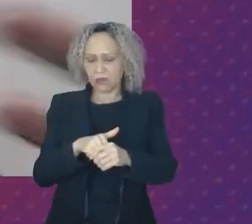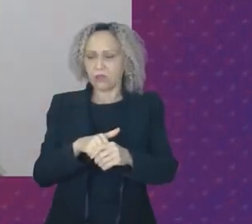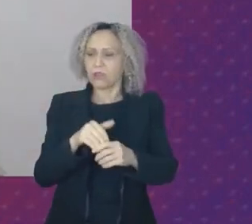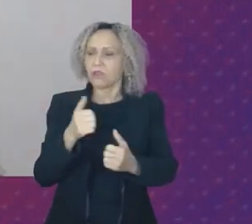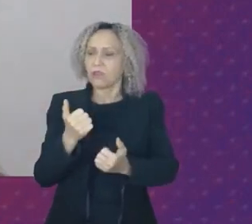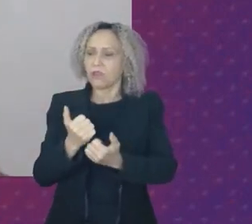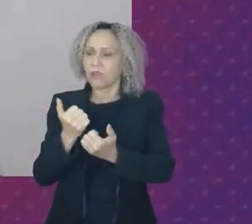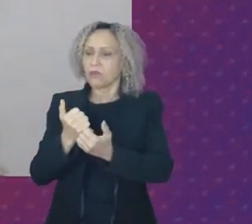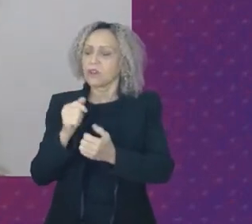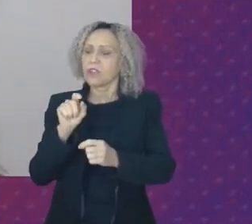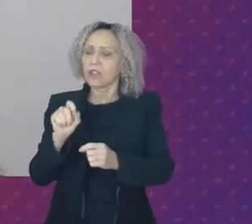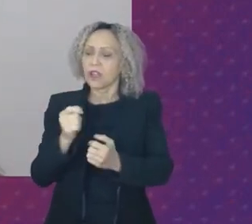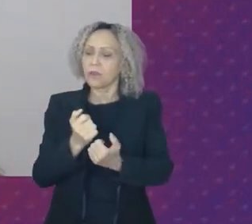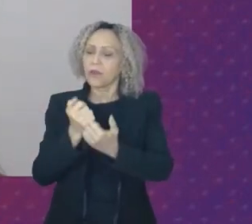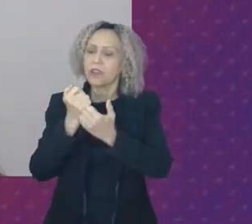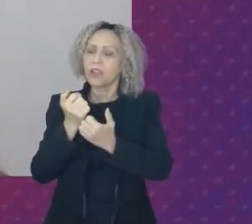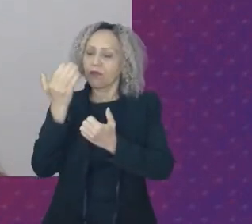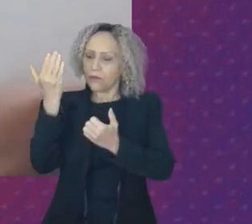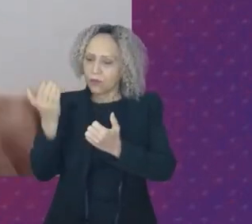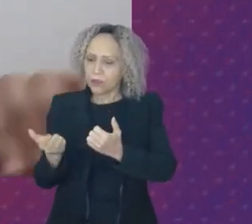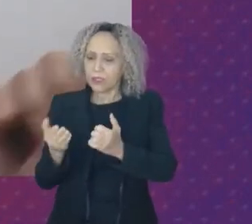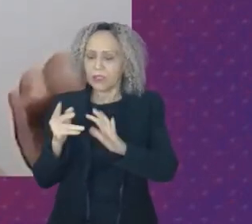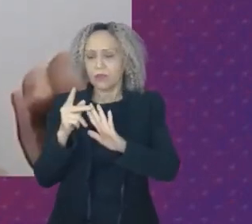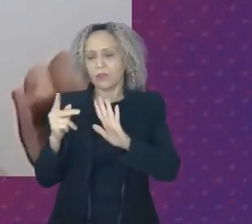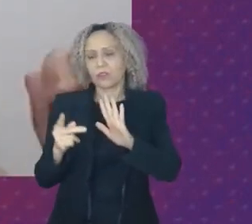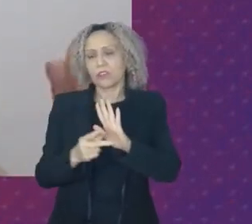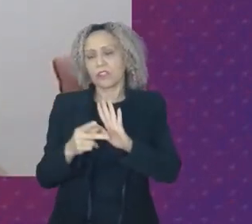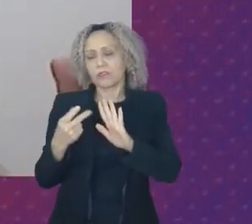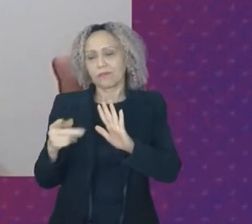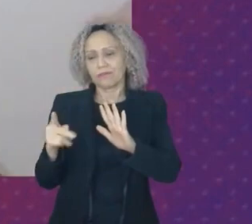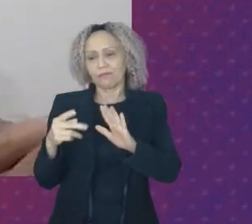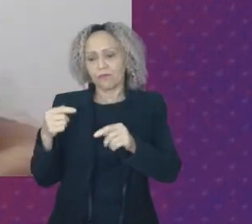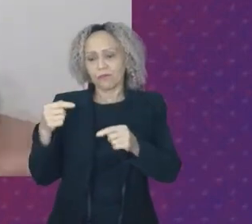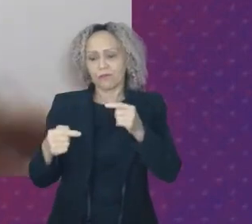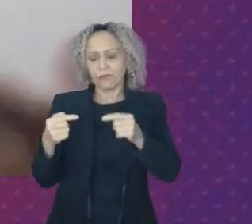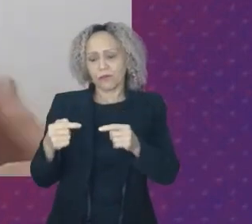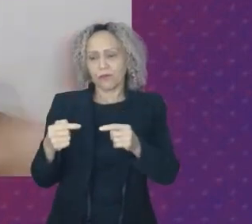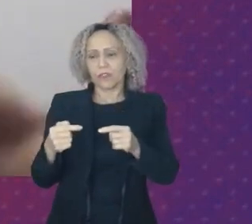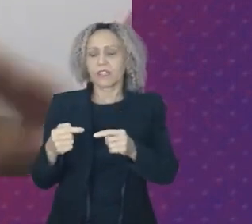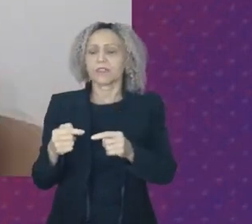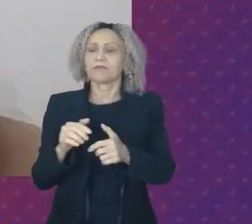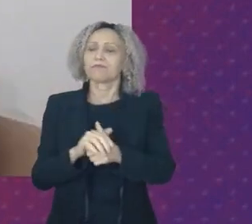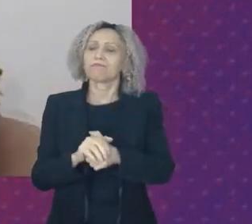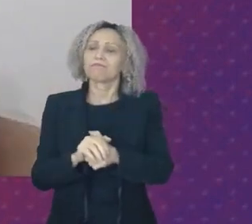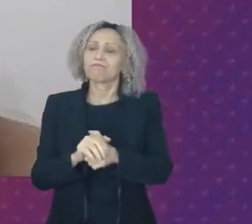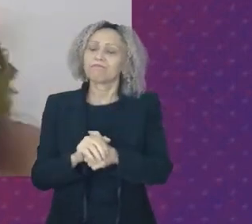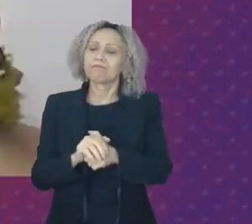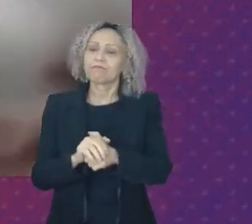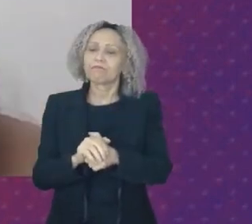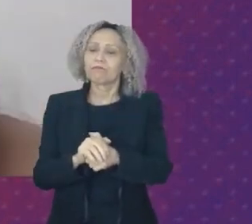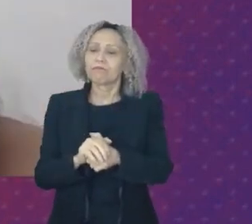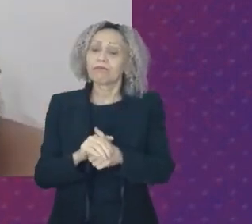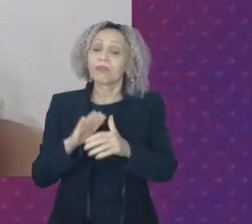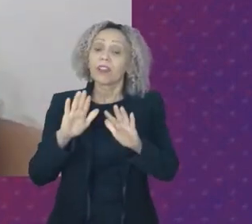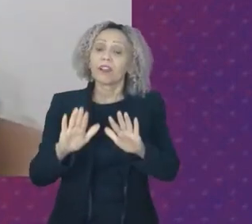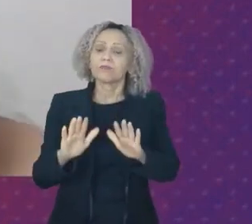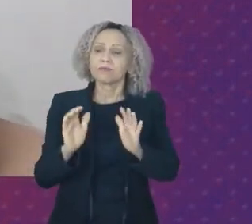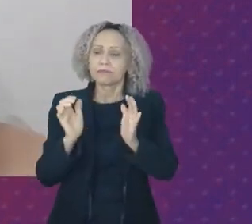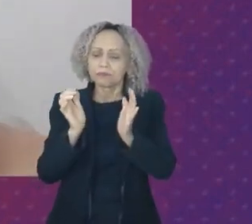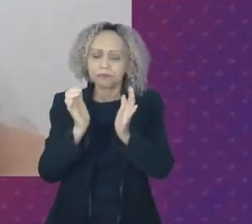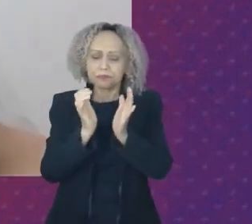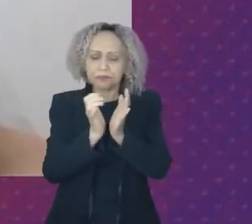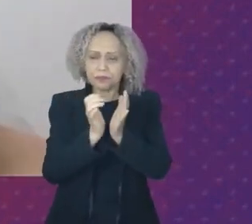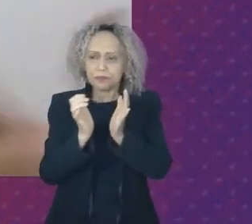vai dar voz ao projeto político que vocês estão construindo. E aí, essa seria a equipe ideal,